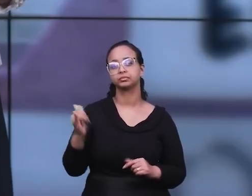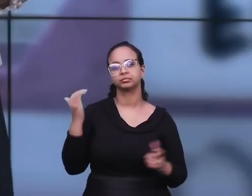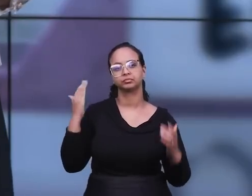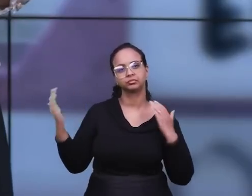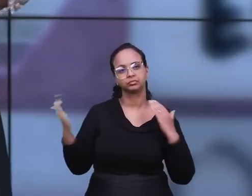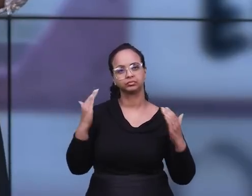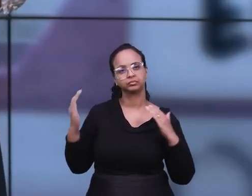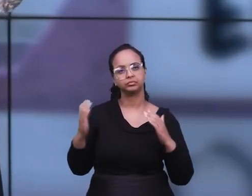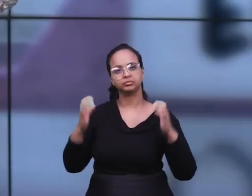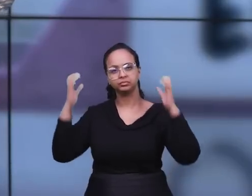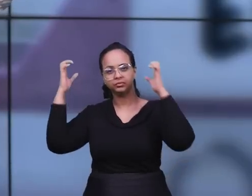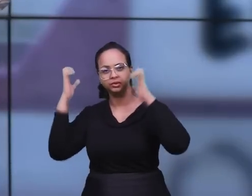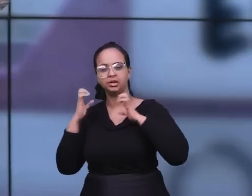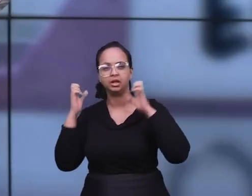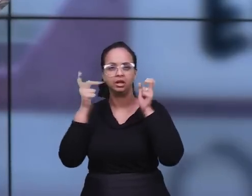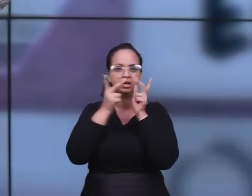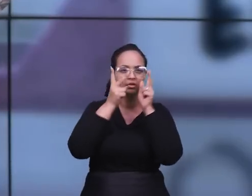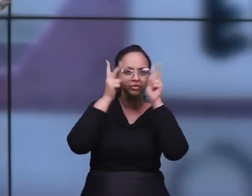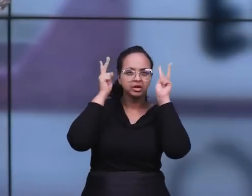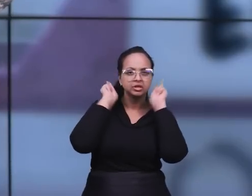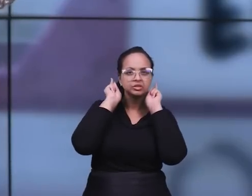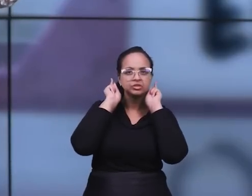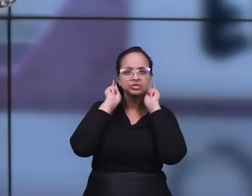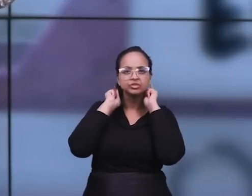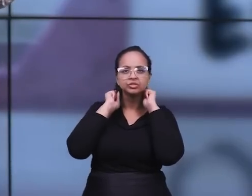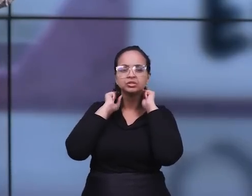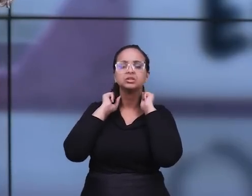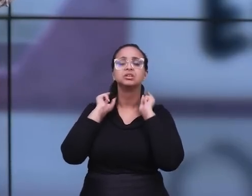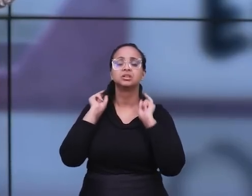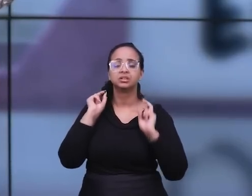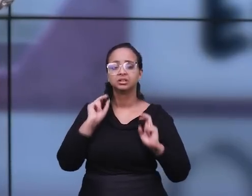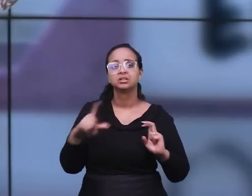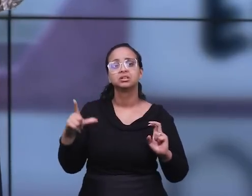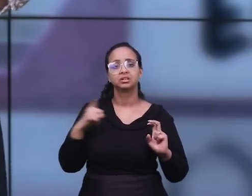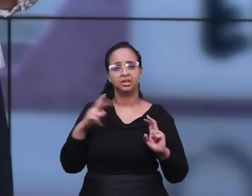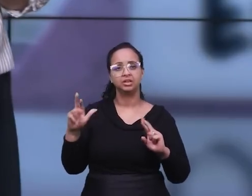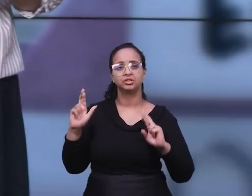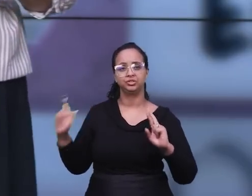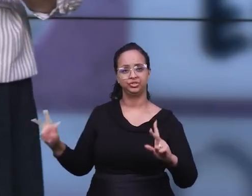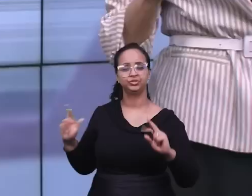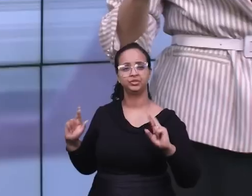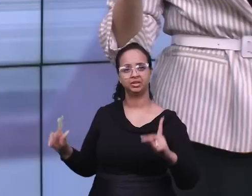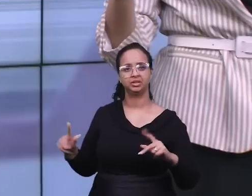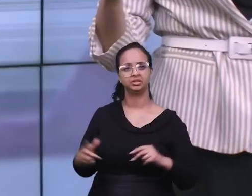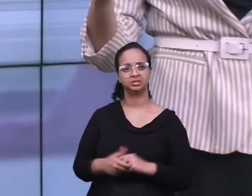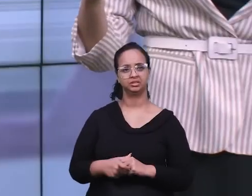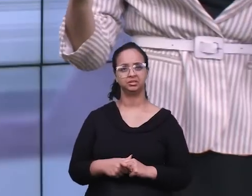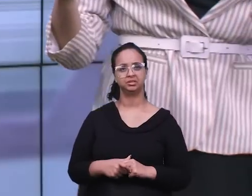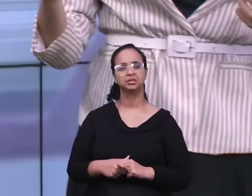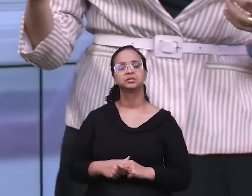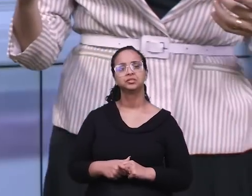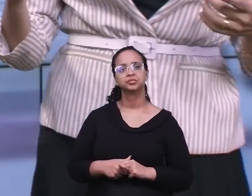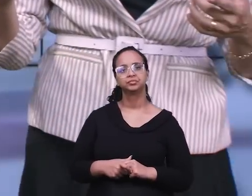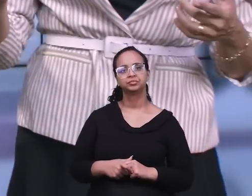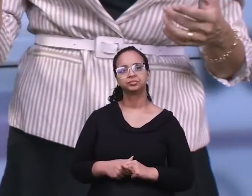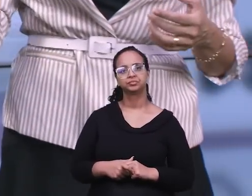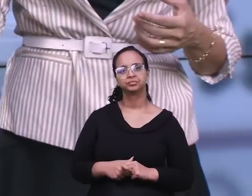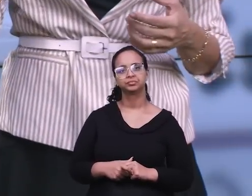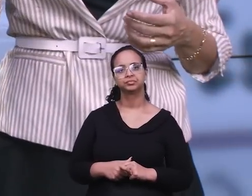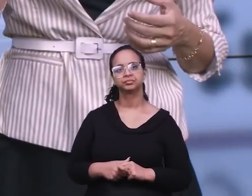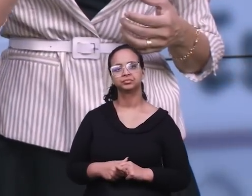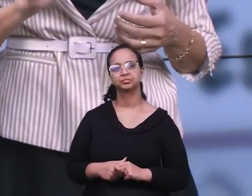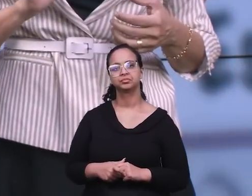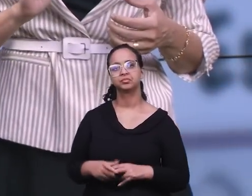postura de Esté e de Vasti como rainhas, vemos muita diferença. Para o rei, Esté